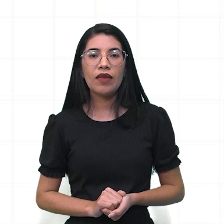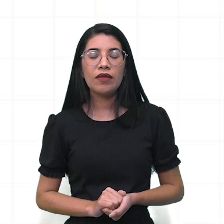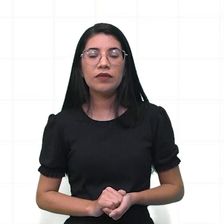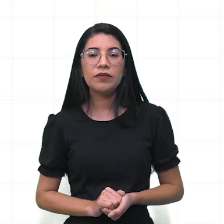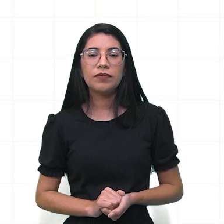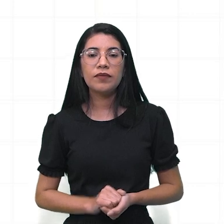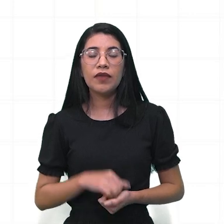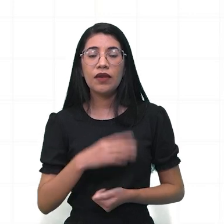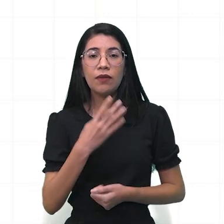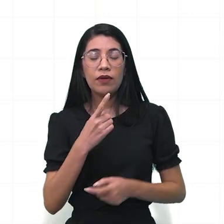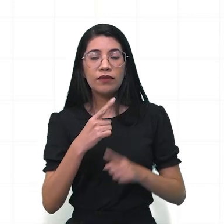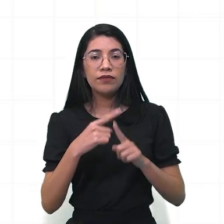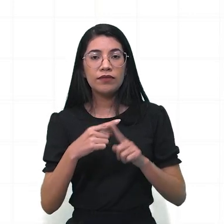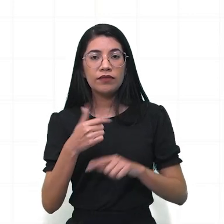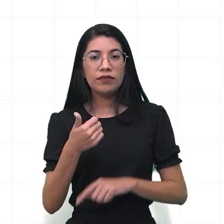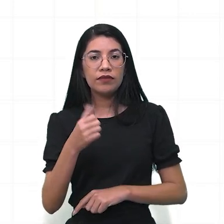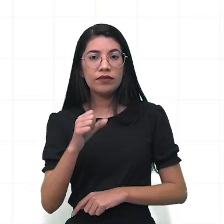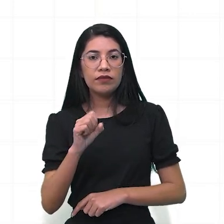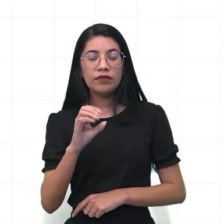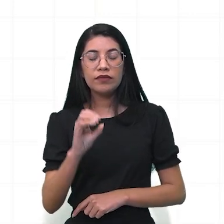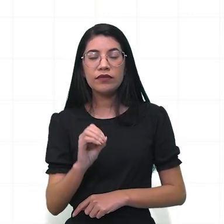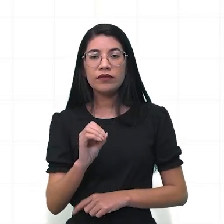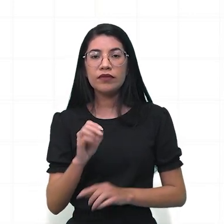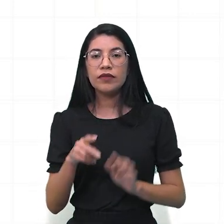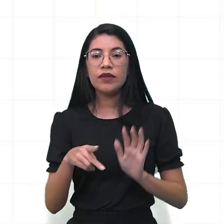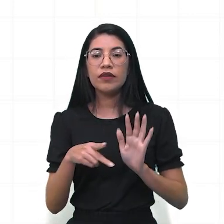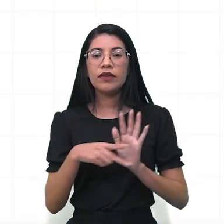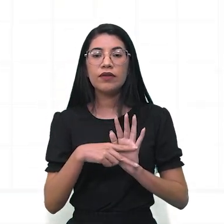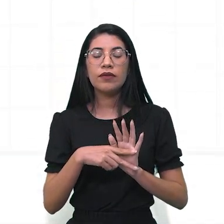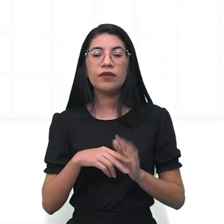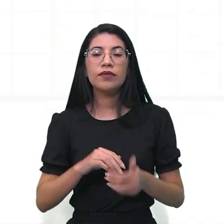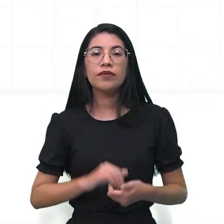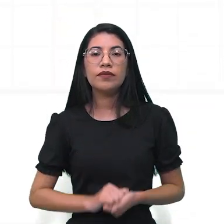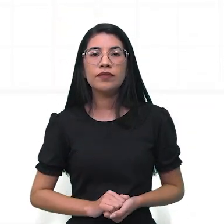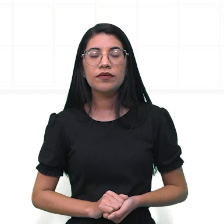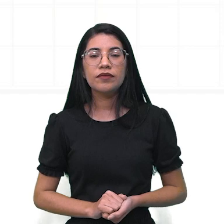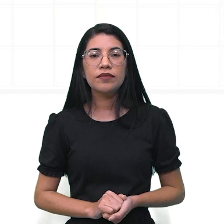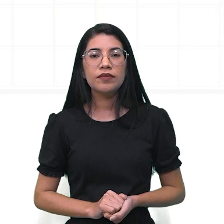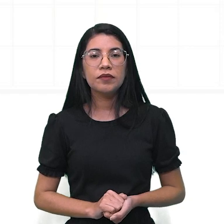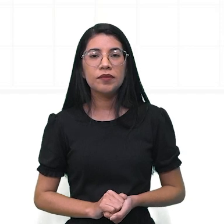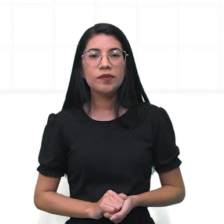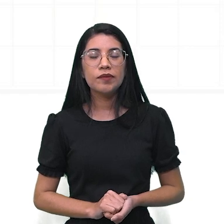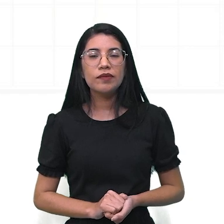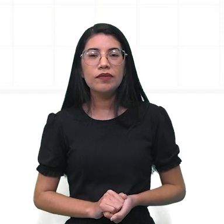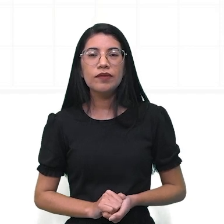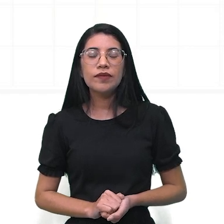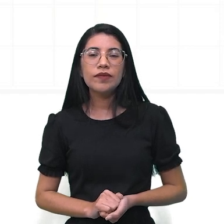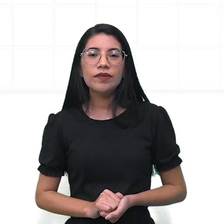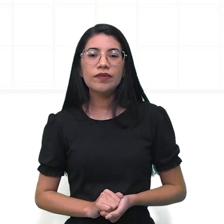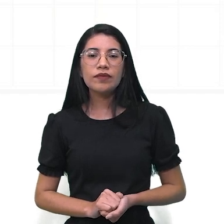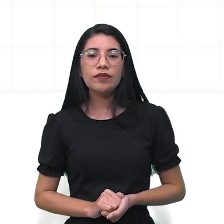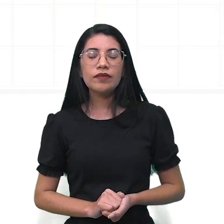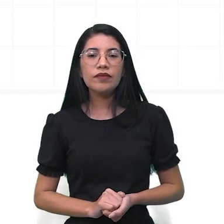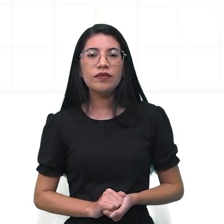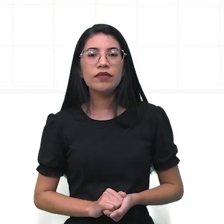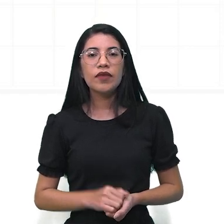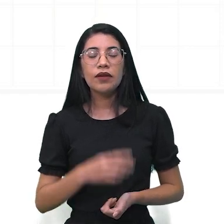Então 4 vezes 180, nós temos aí, ó, 4 vezes 100 dá 400,